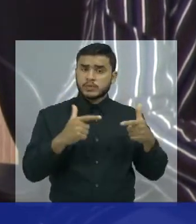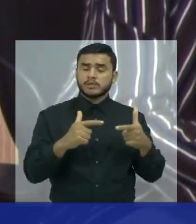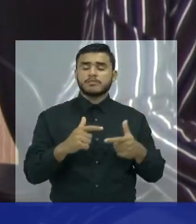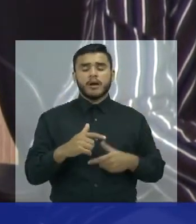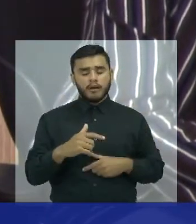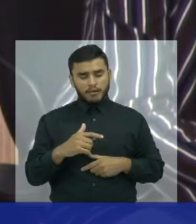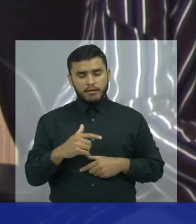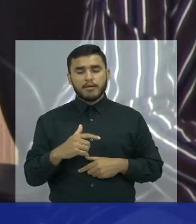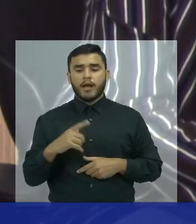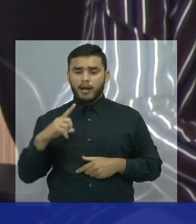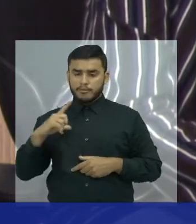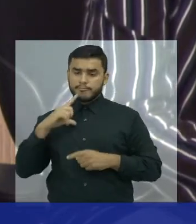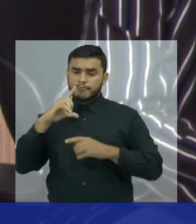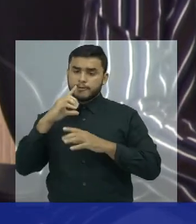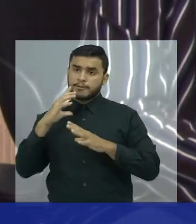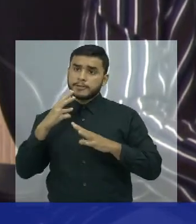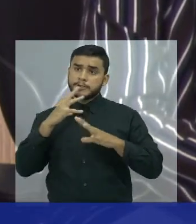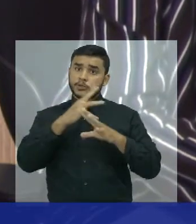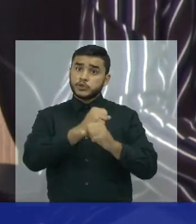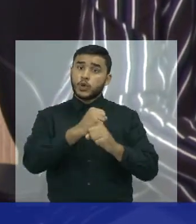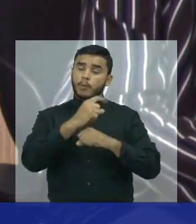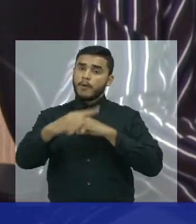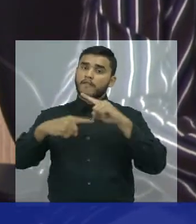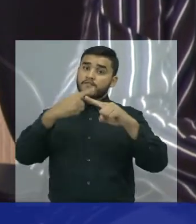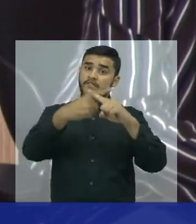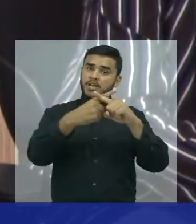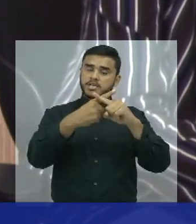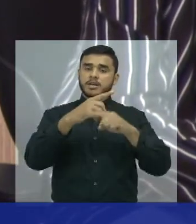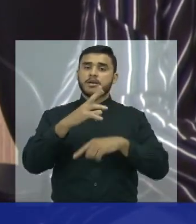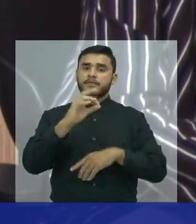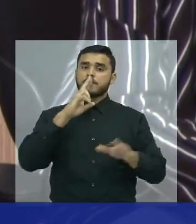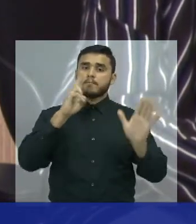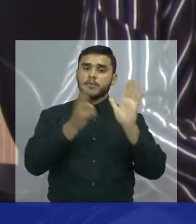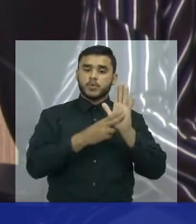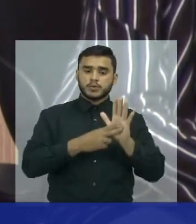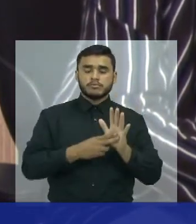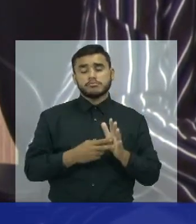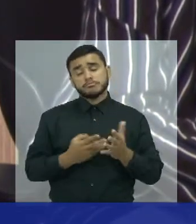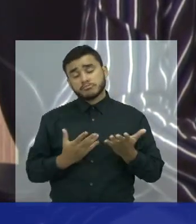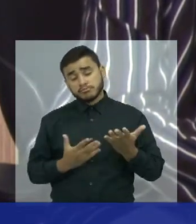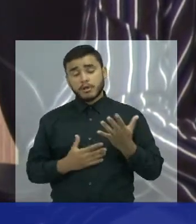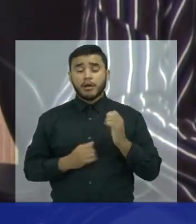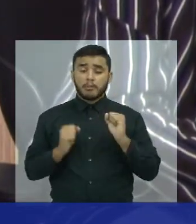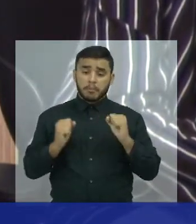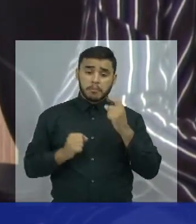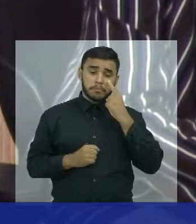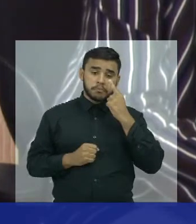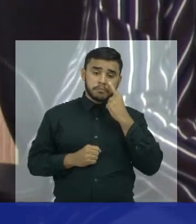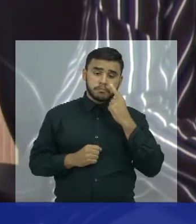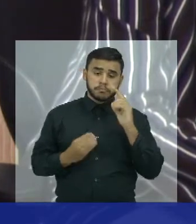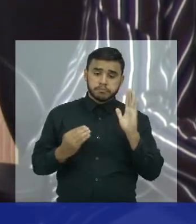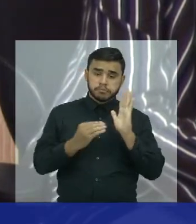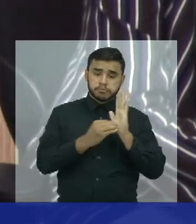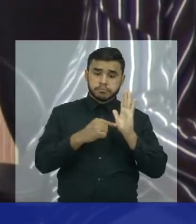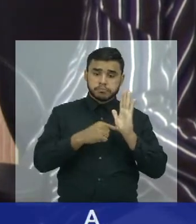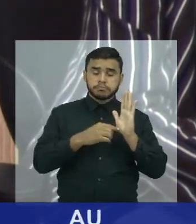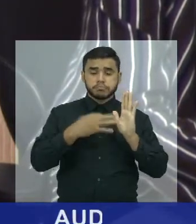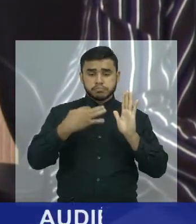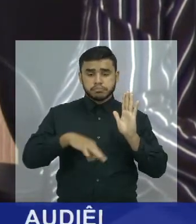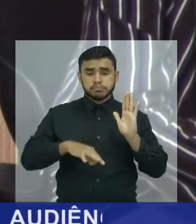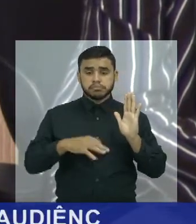Municipal para que seja encontrado um equilíbrio. Na nossa visão, me parece que está bem